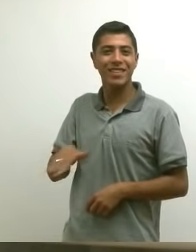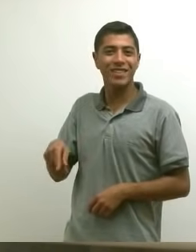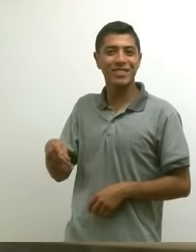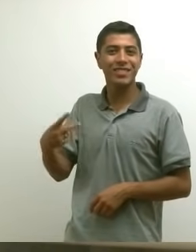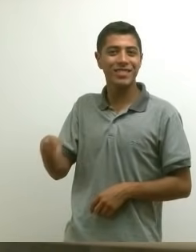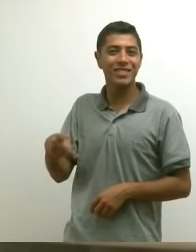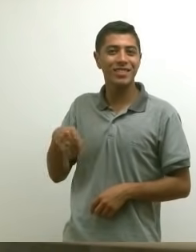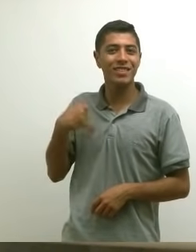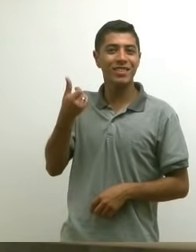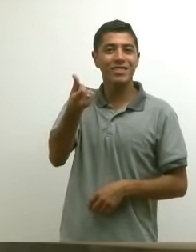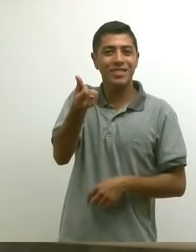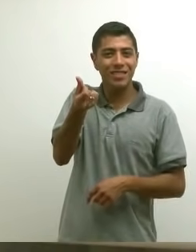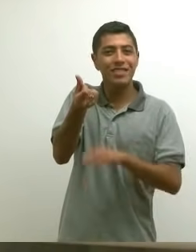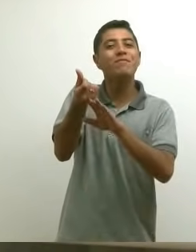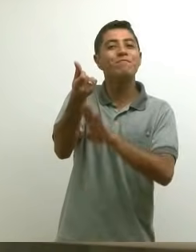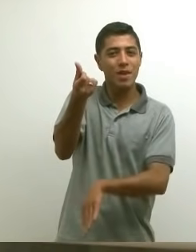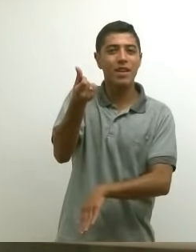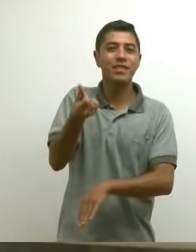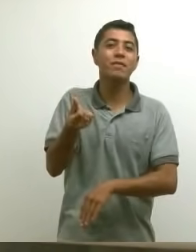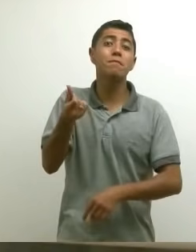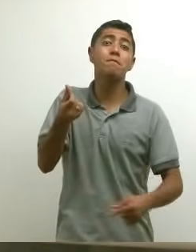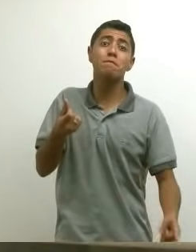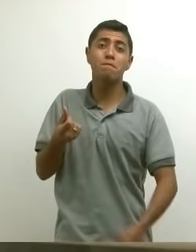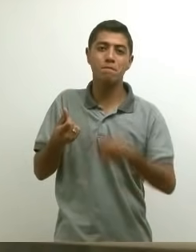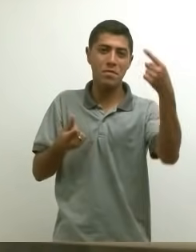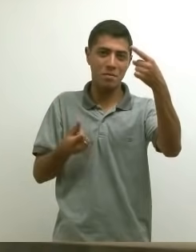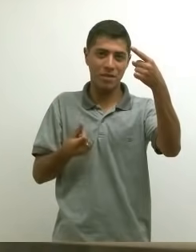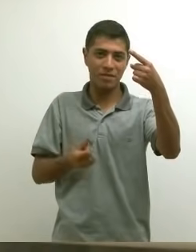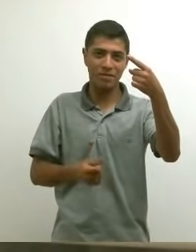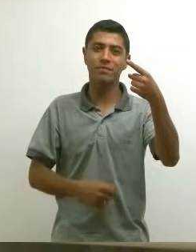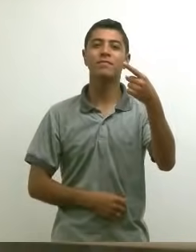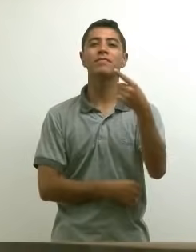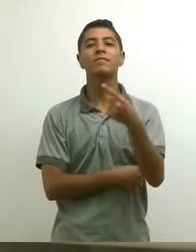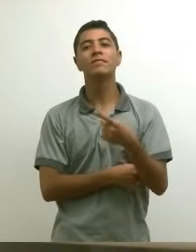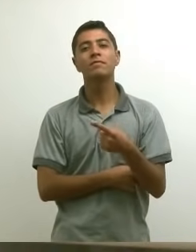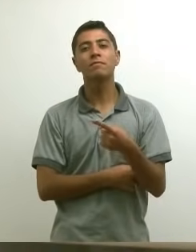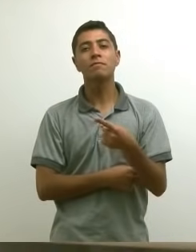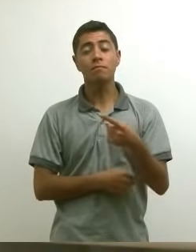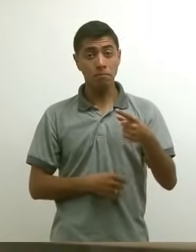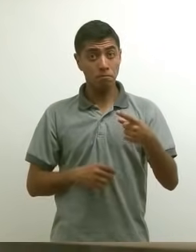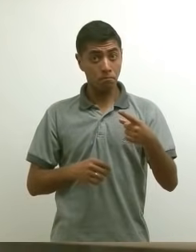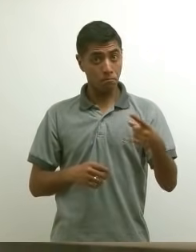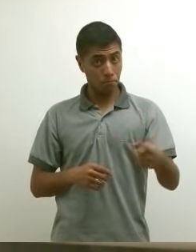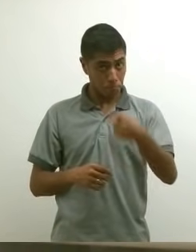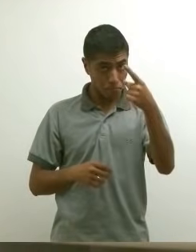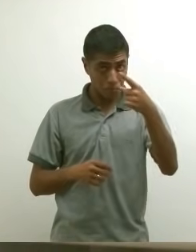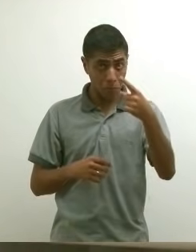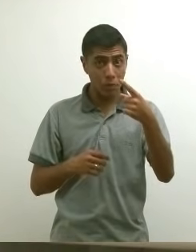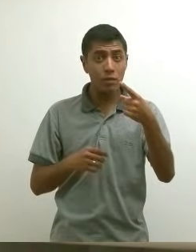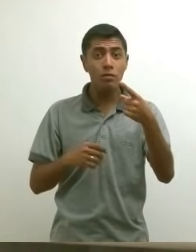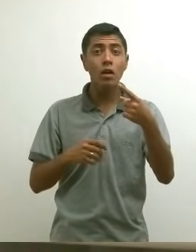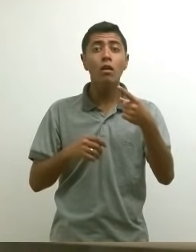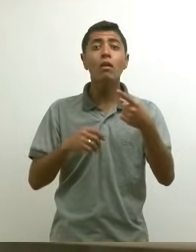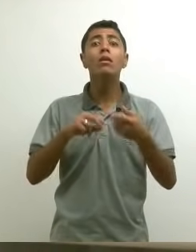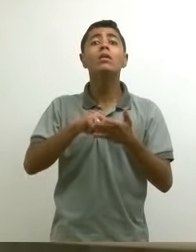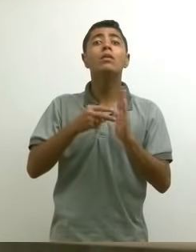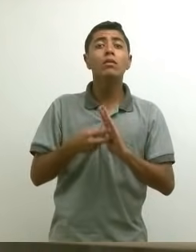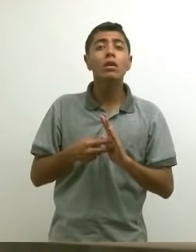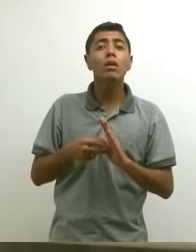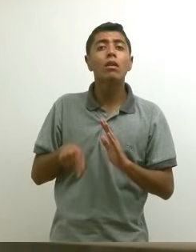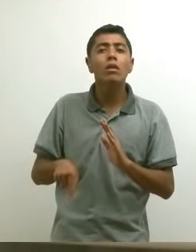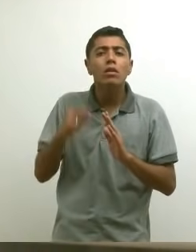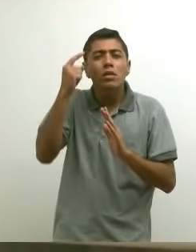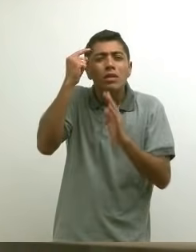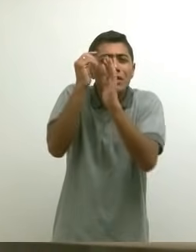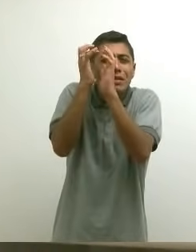dizer que nessa primeira fase do desenvolvimento onde o primeiro cérebro mais primitivo que o